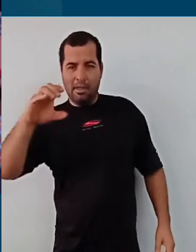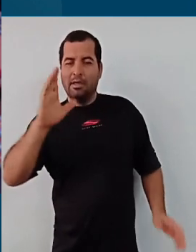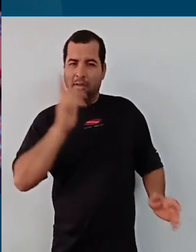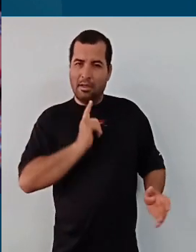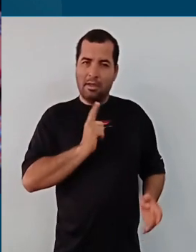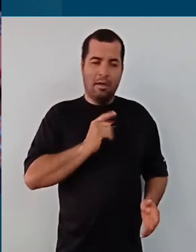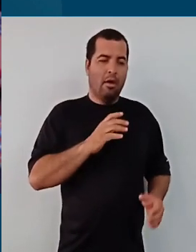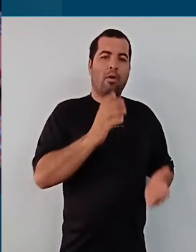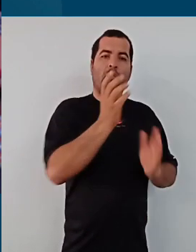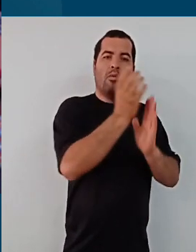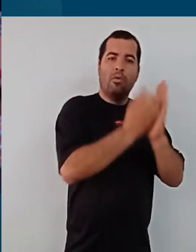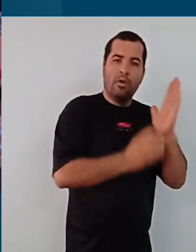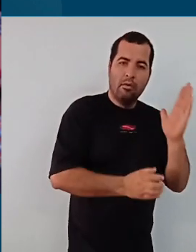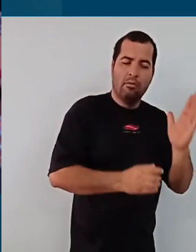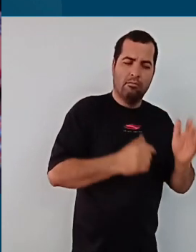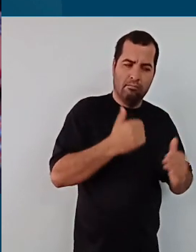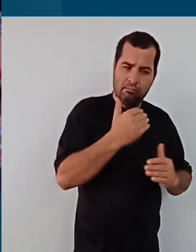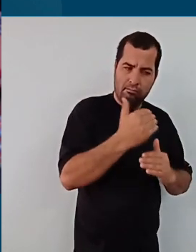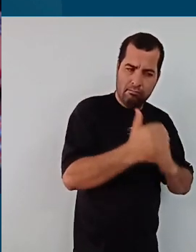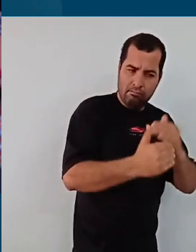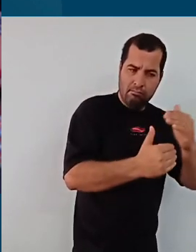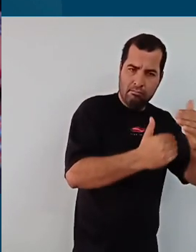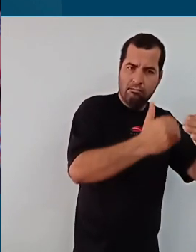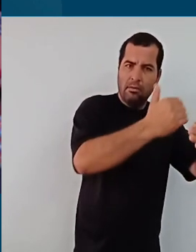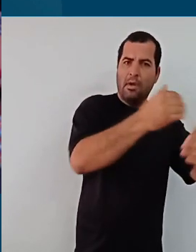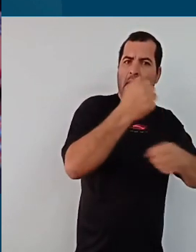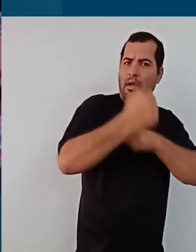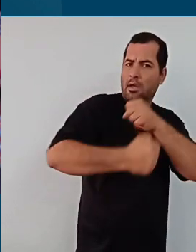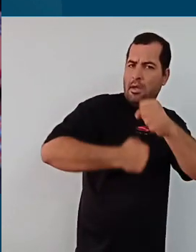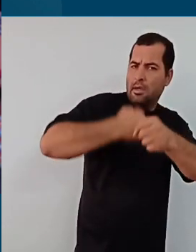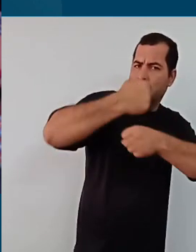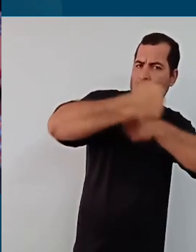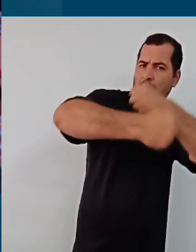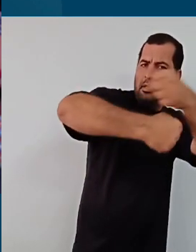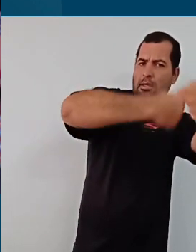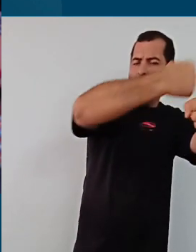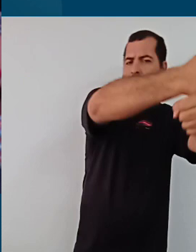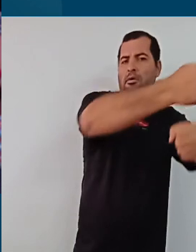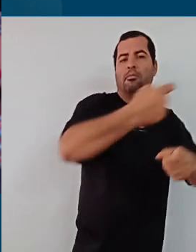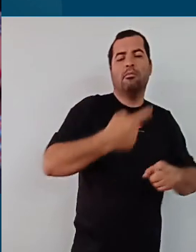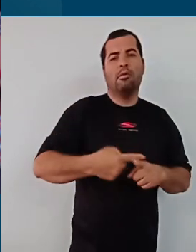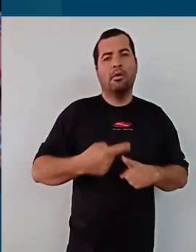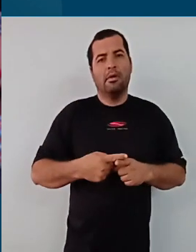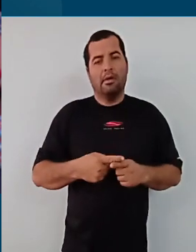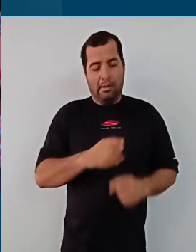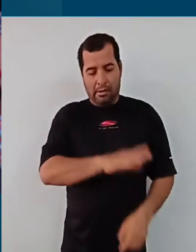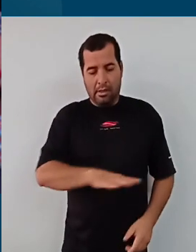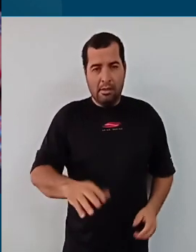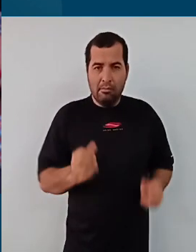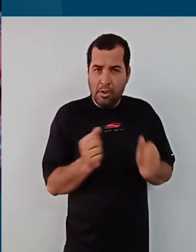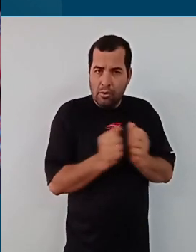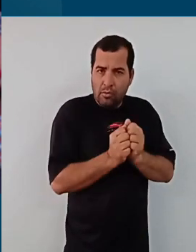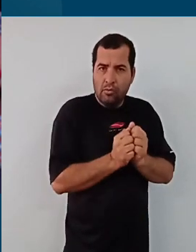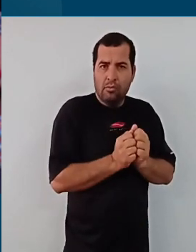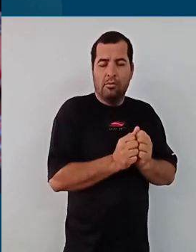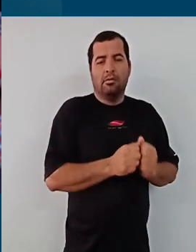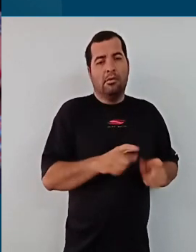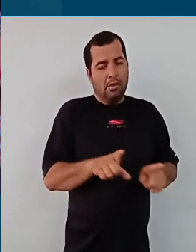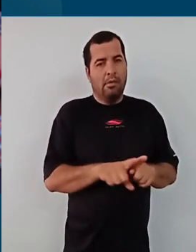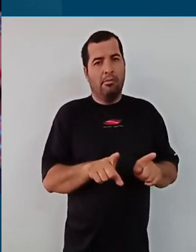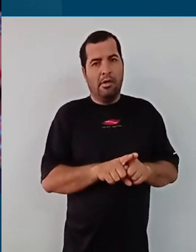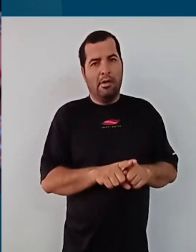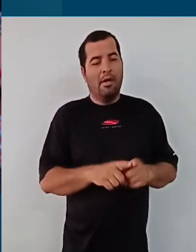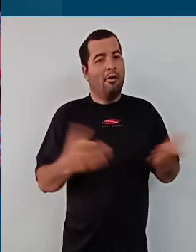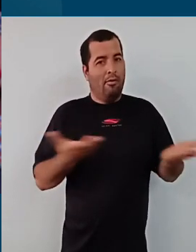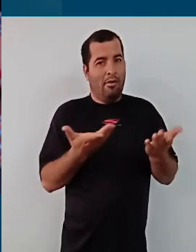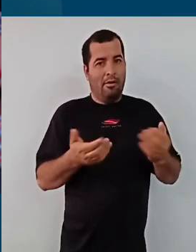ser desenvolvido ao longo de muitos anos, para que essas crianças possam ser integradas nesse processo, né, de retomada das